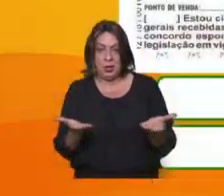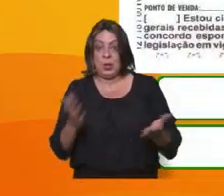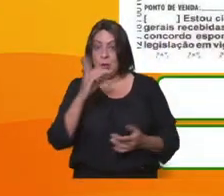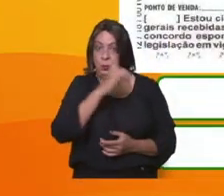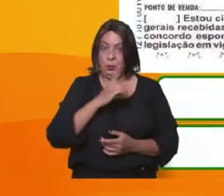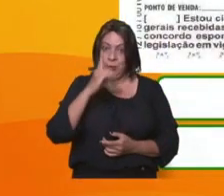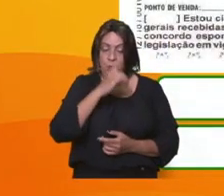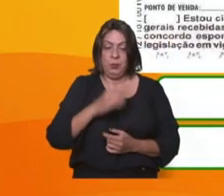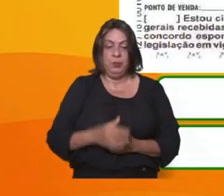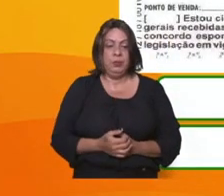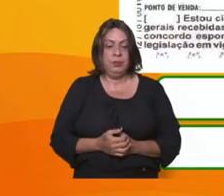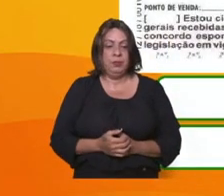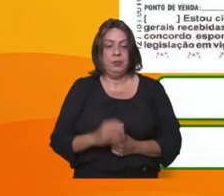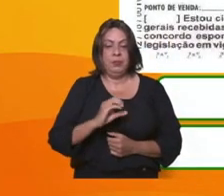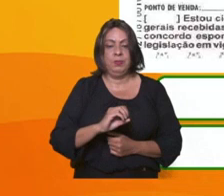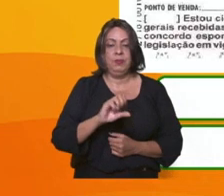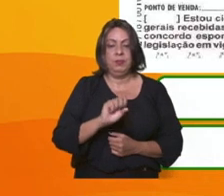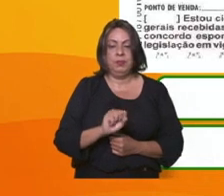Cap. Título